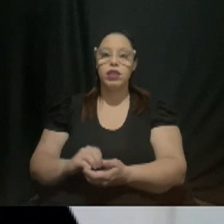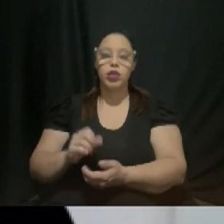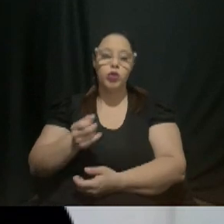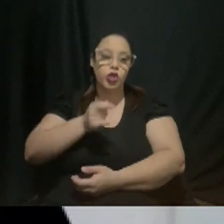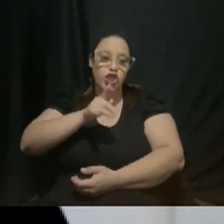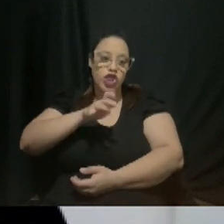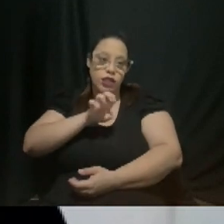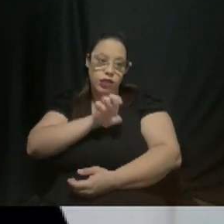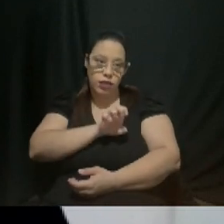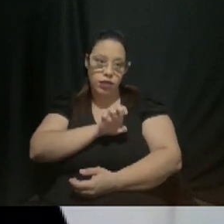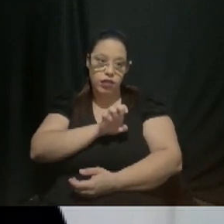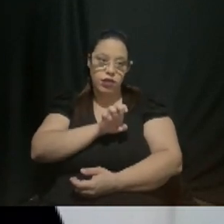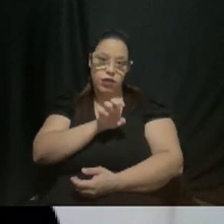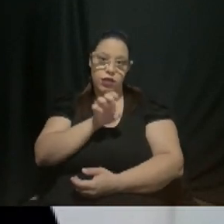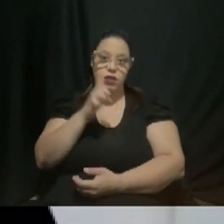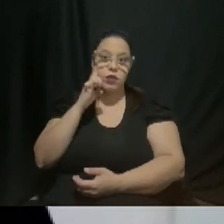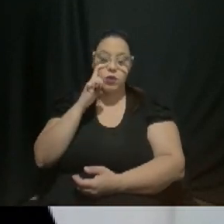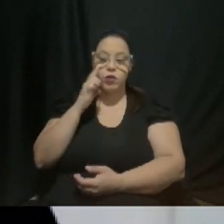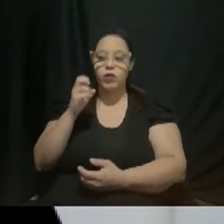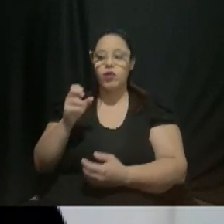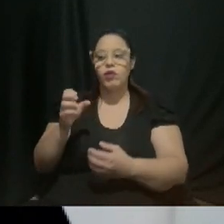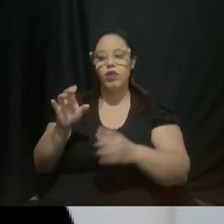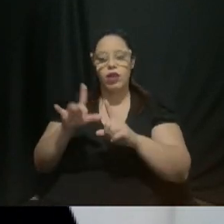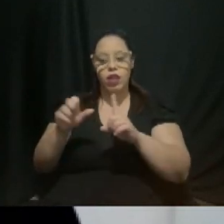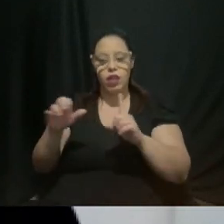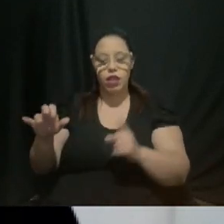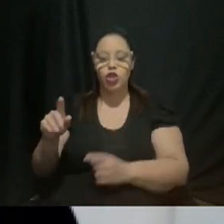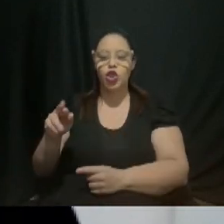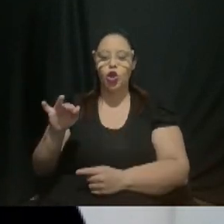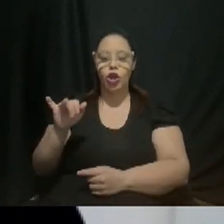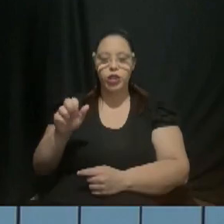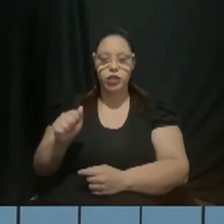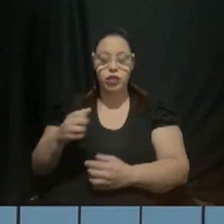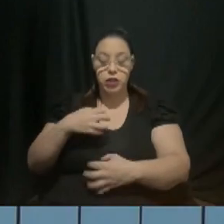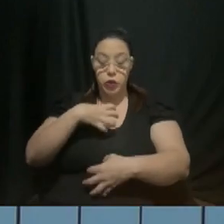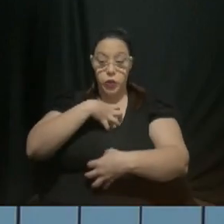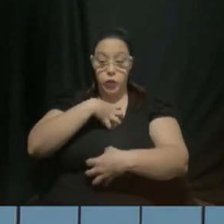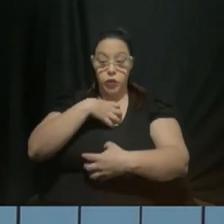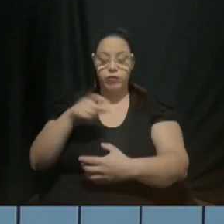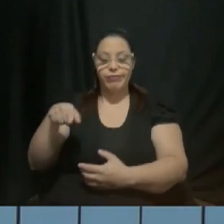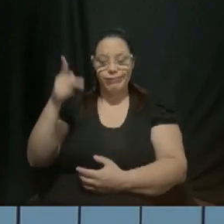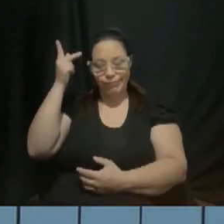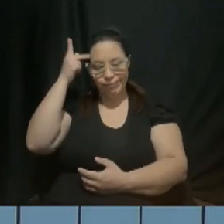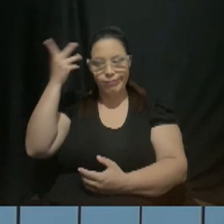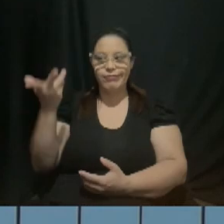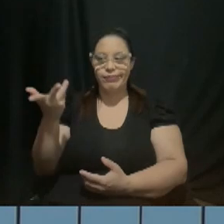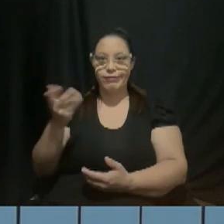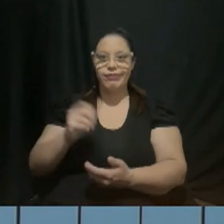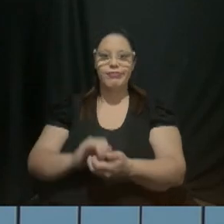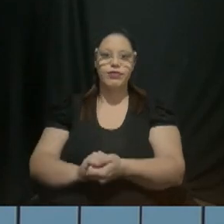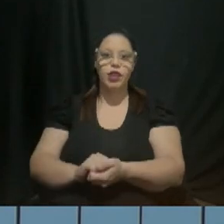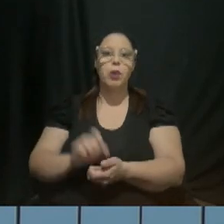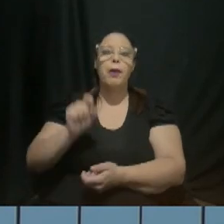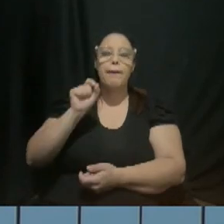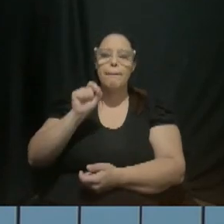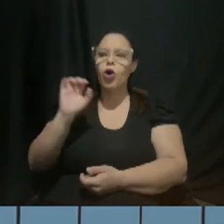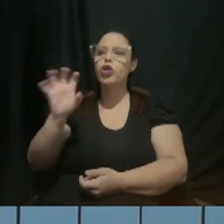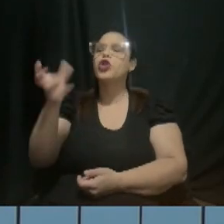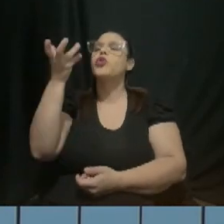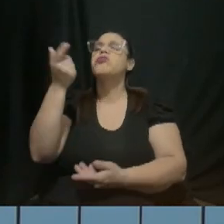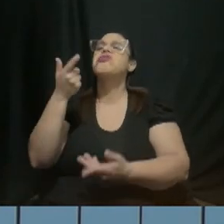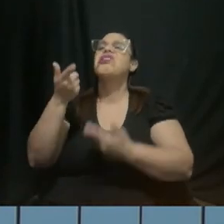conta dessas características geológicas, sentir ali principalmente em São Paulo. Então pode acontecer mais vezes